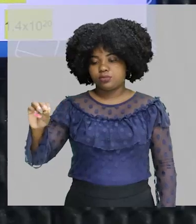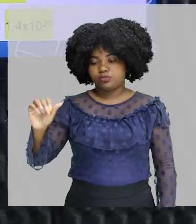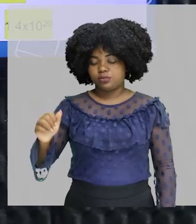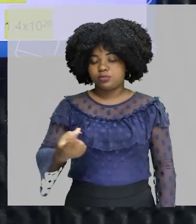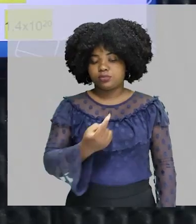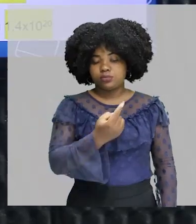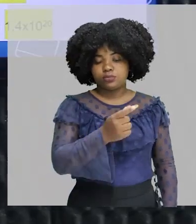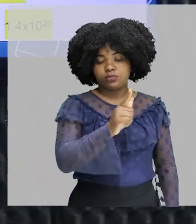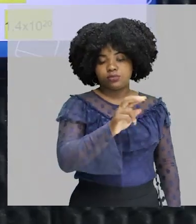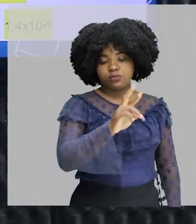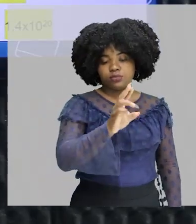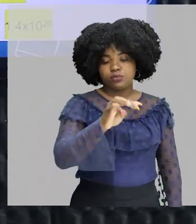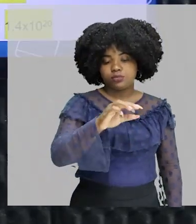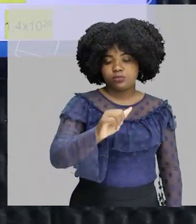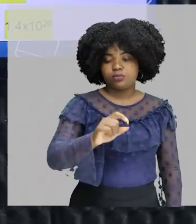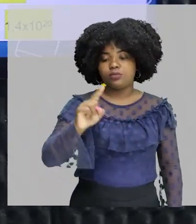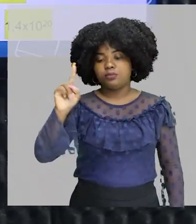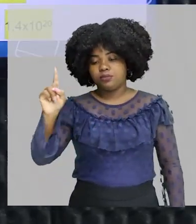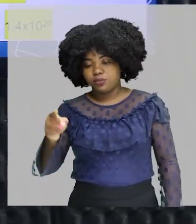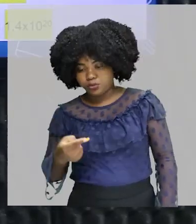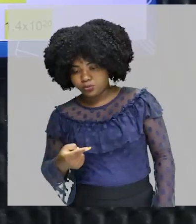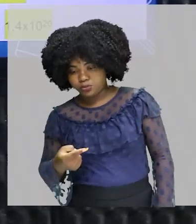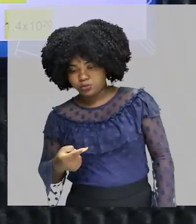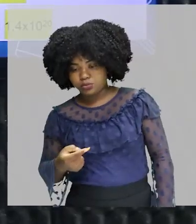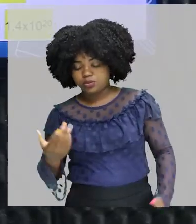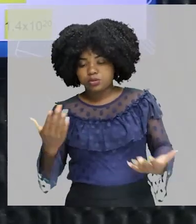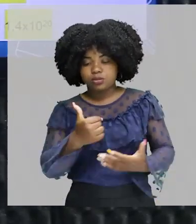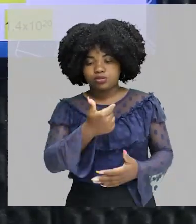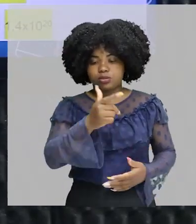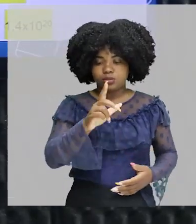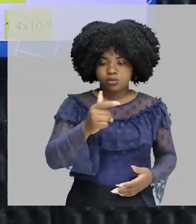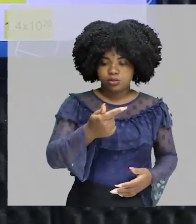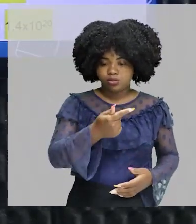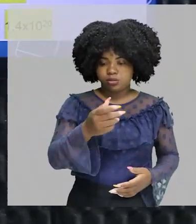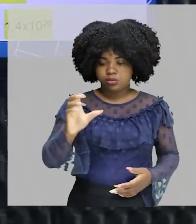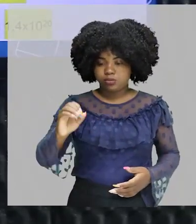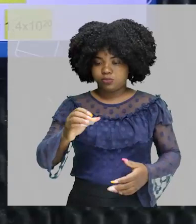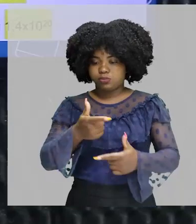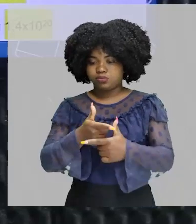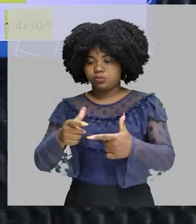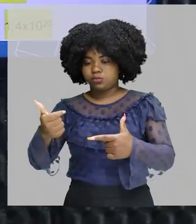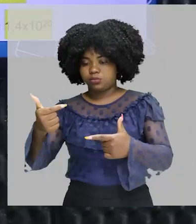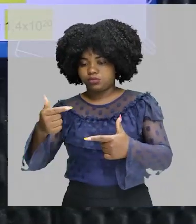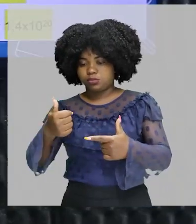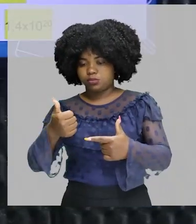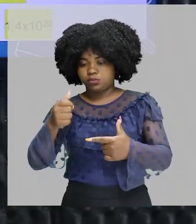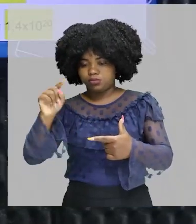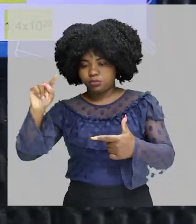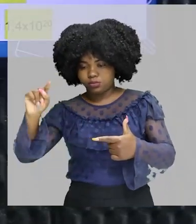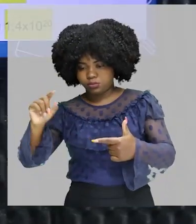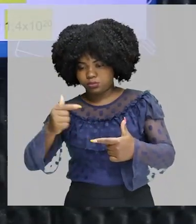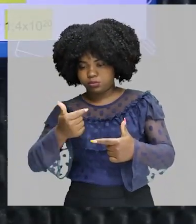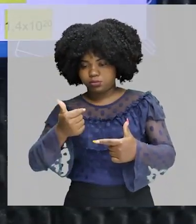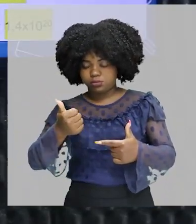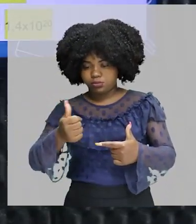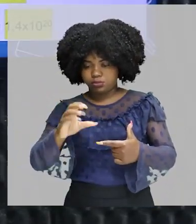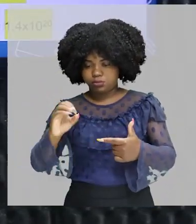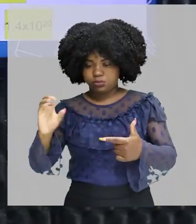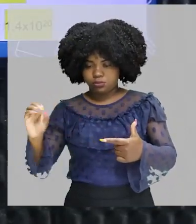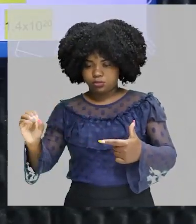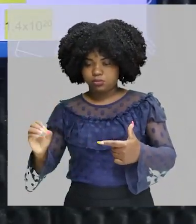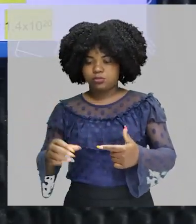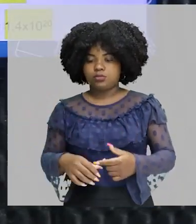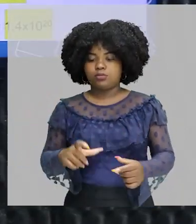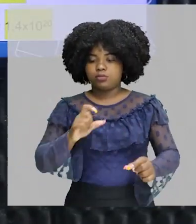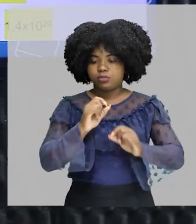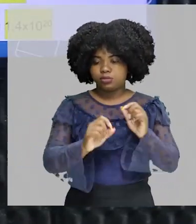são 1000 miligramas, vou pegar os 70 e vou dividir por 1000. Vai resultar em 0,07